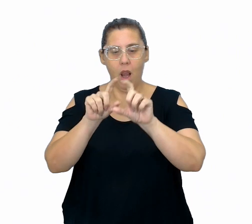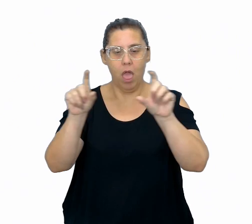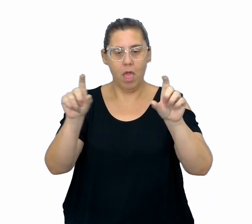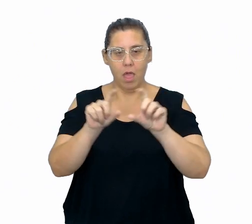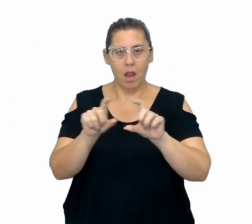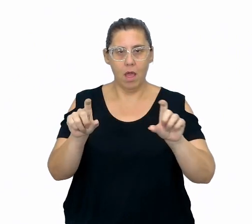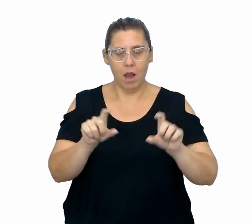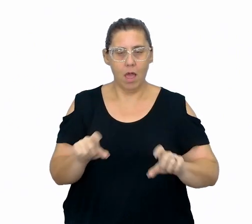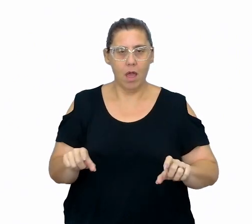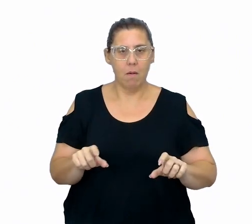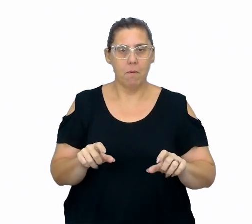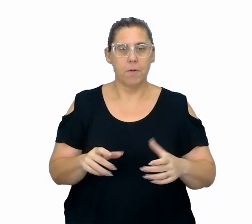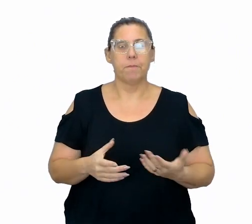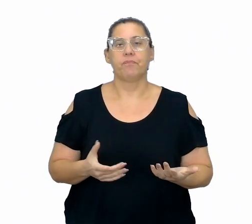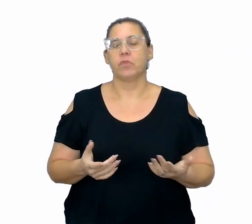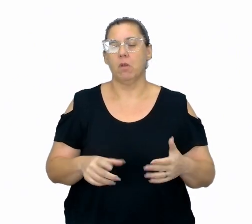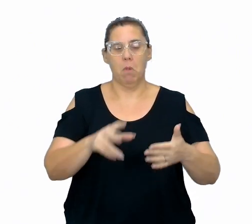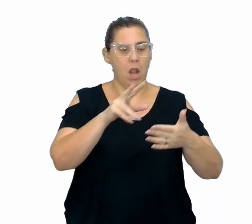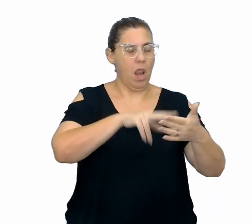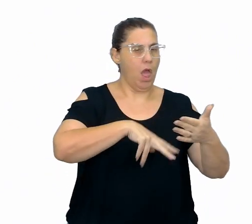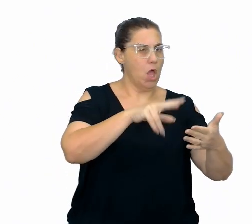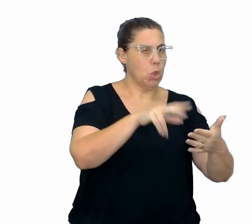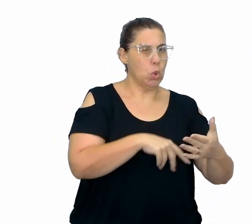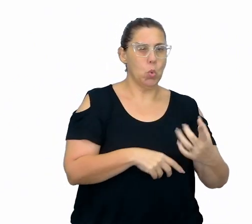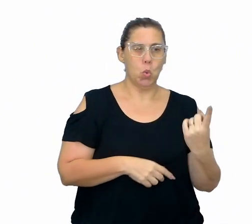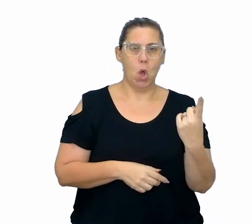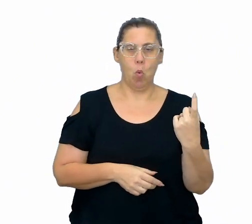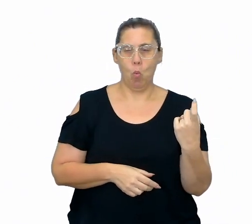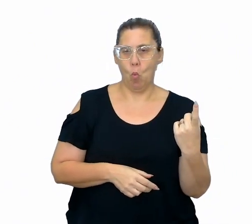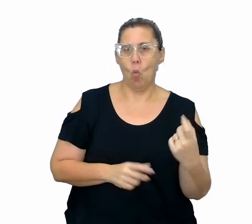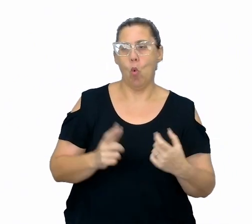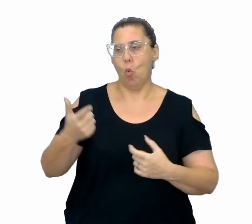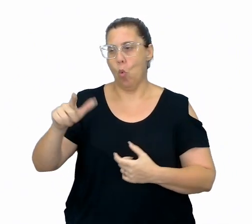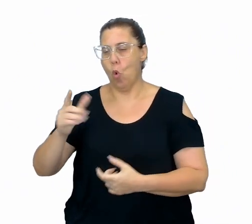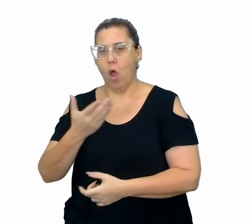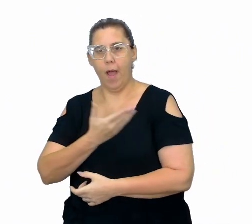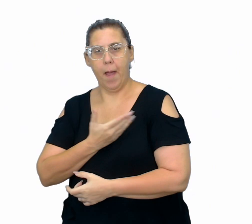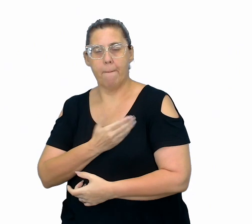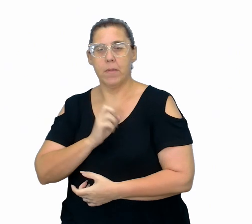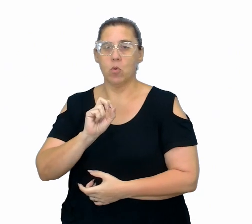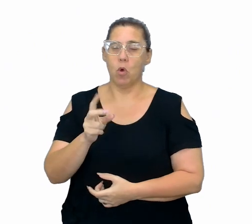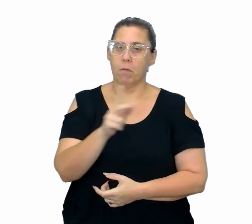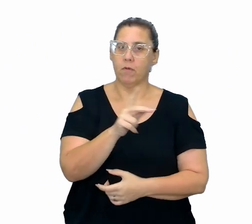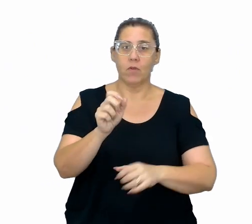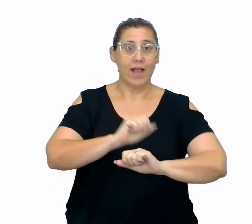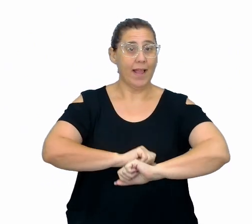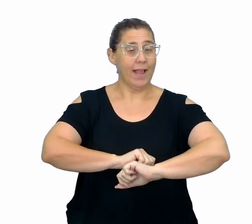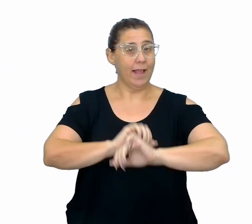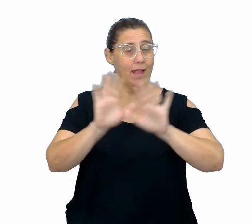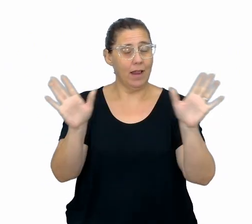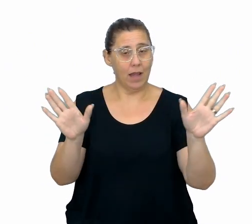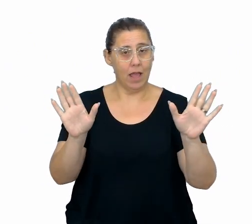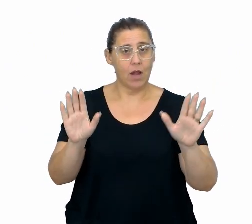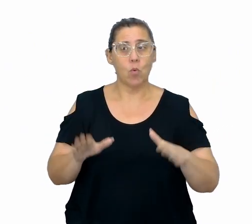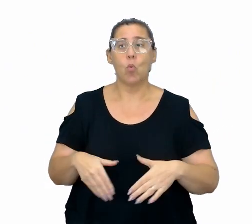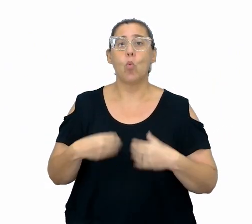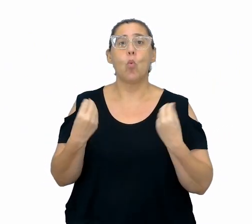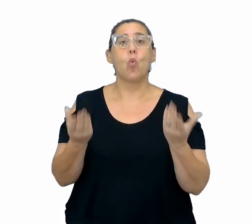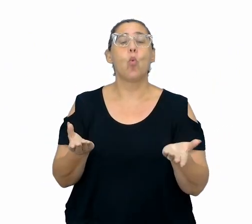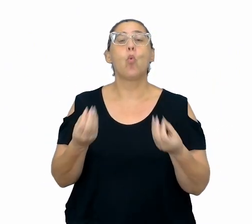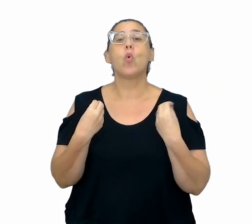texto, seja uma leitura autônoma ou feita pelo colega ou pelo professor, fica evidente de qual conto se